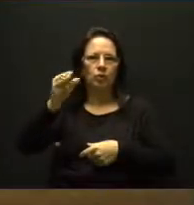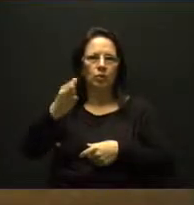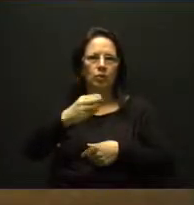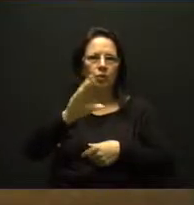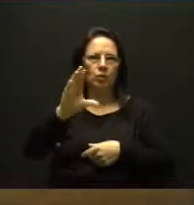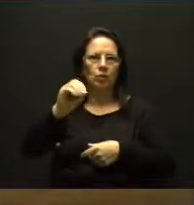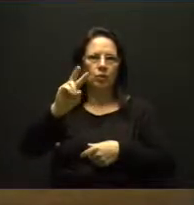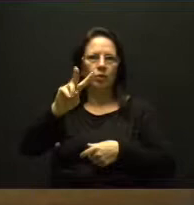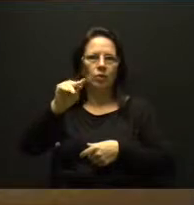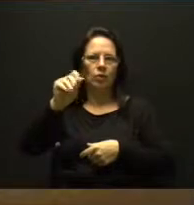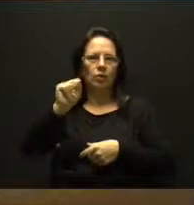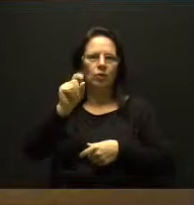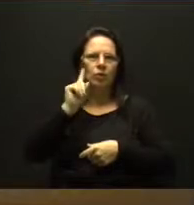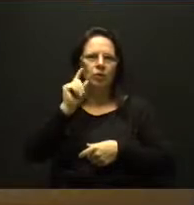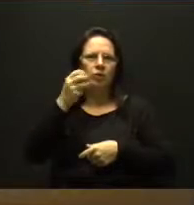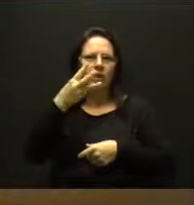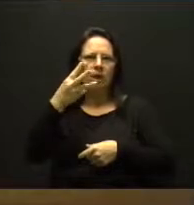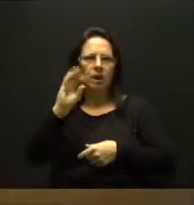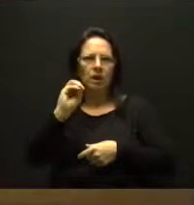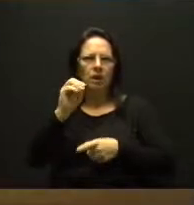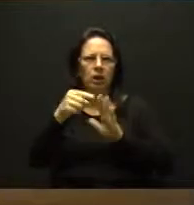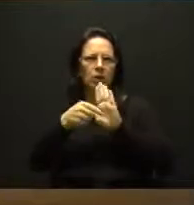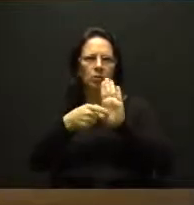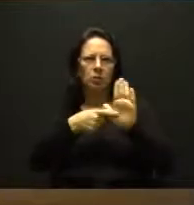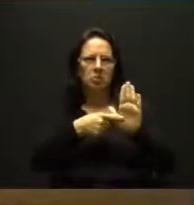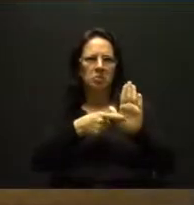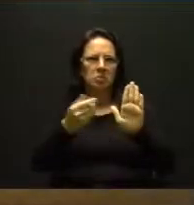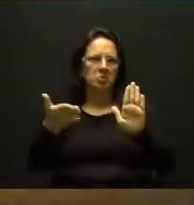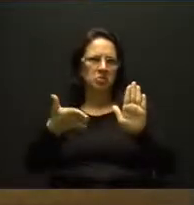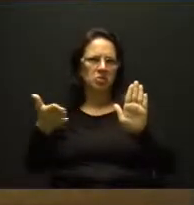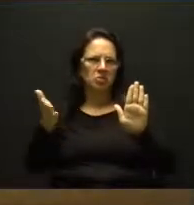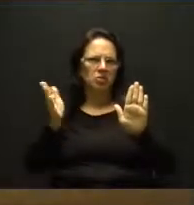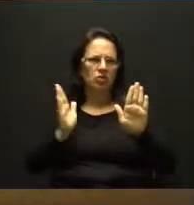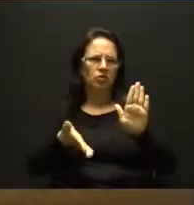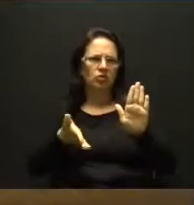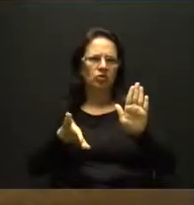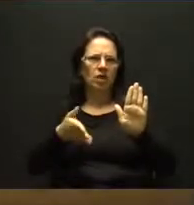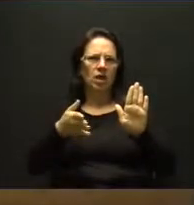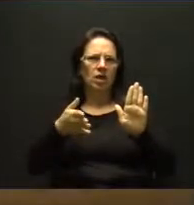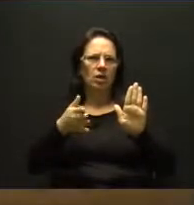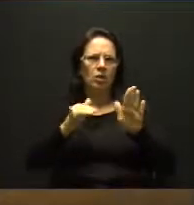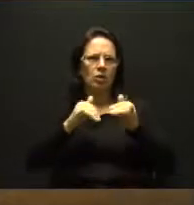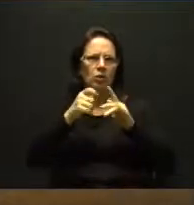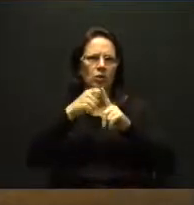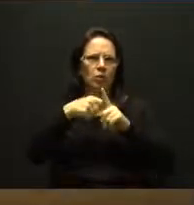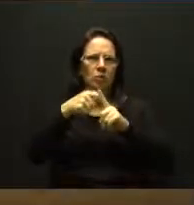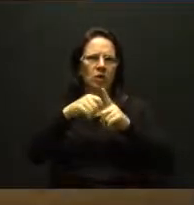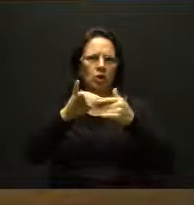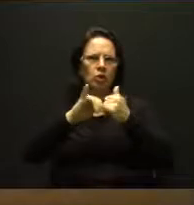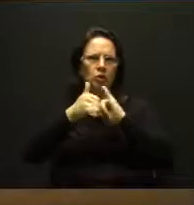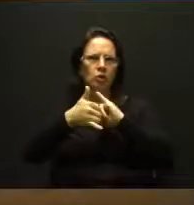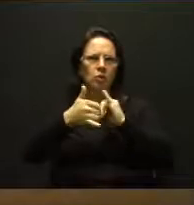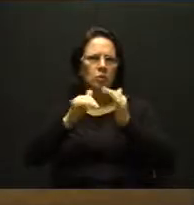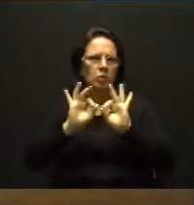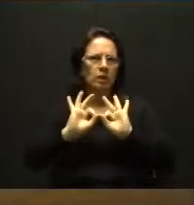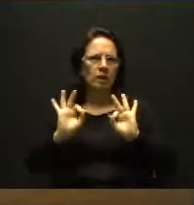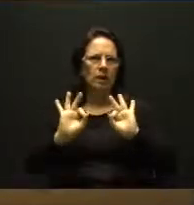trinta que ela apresentou para nós e nós já estamos aí mês de junho e até agora nada